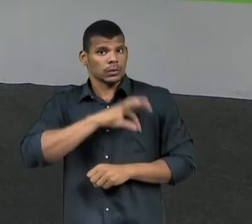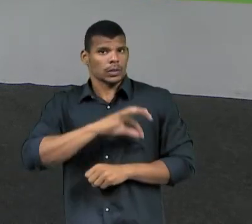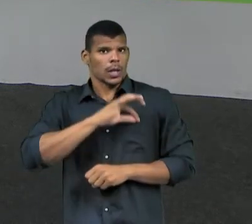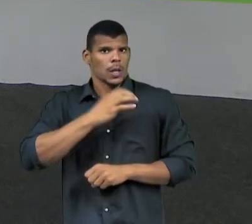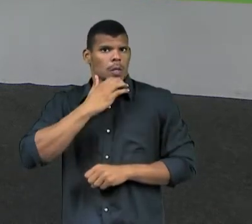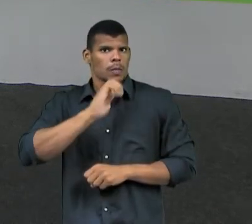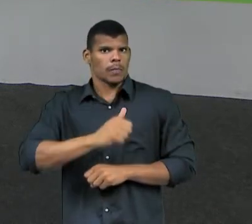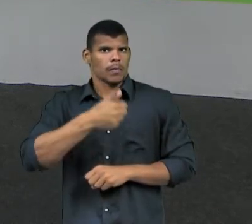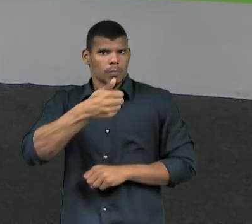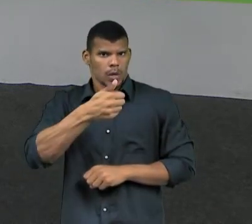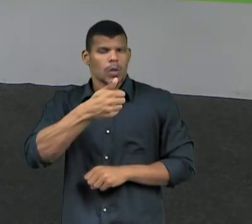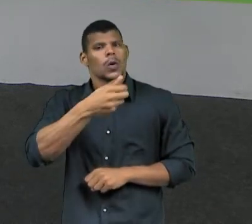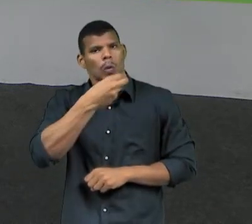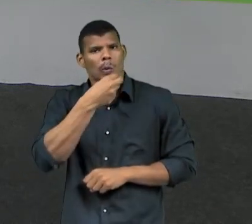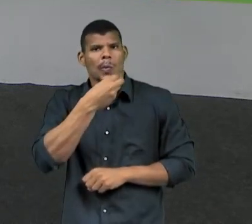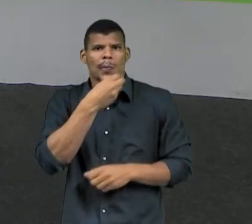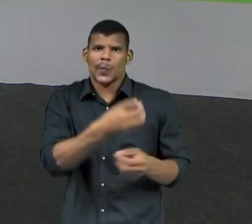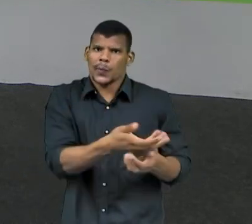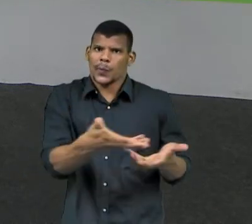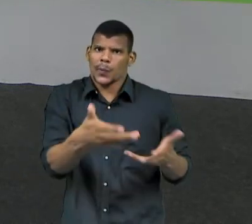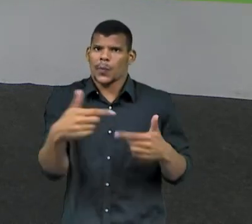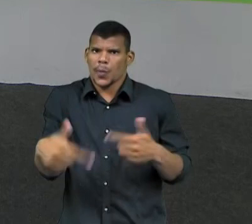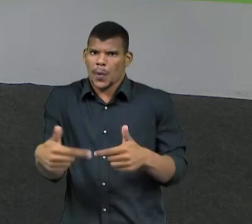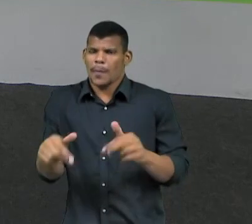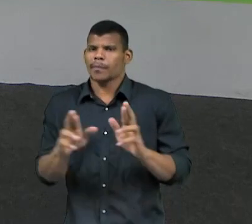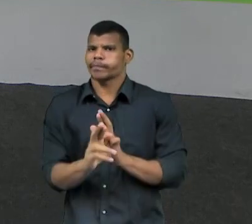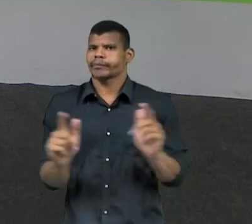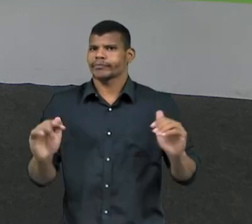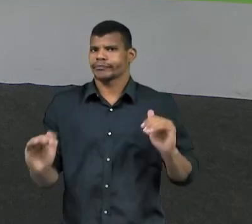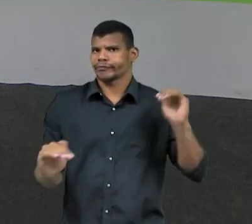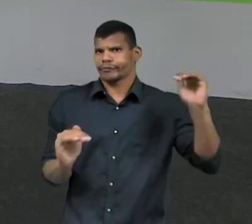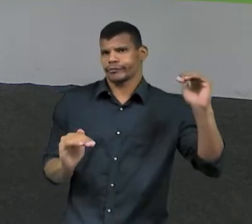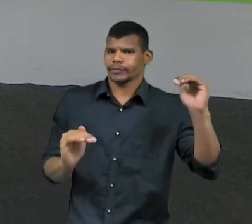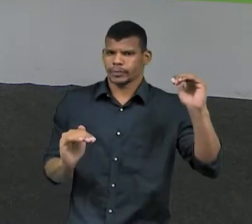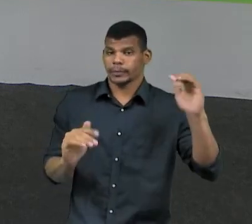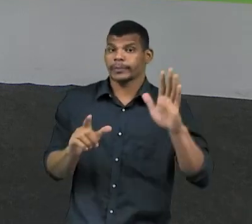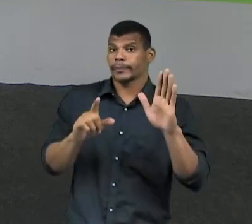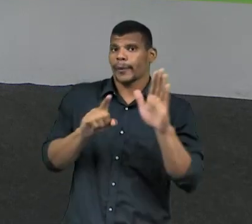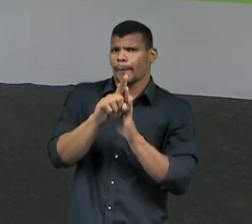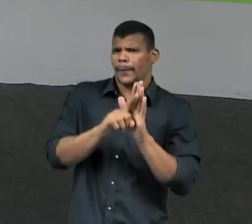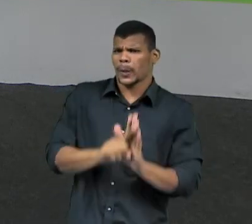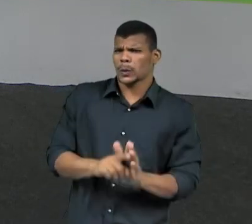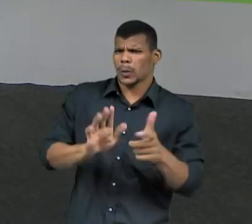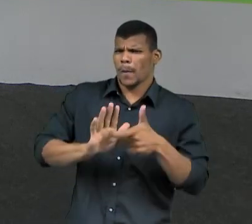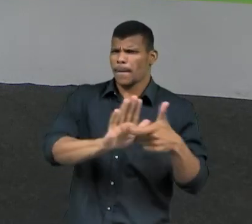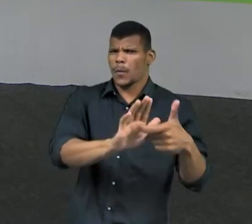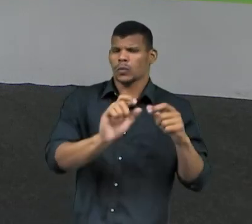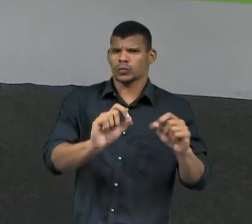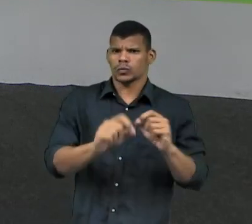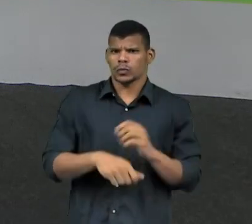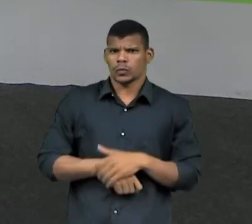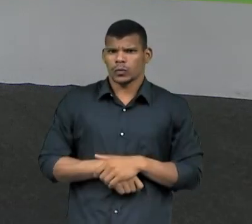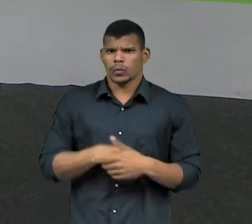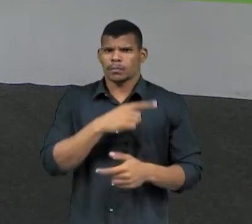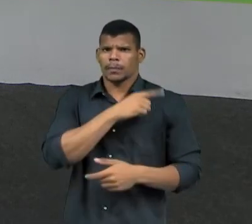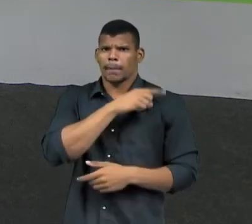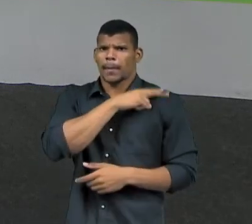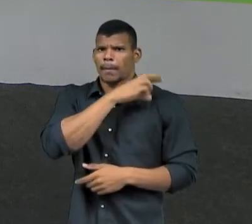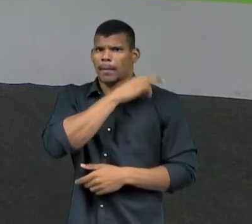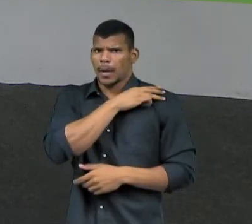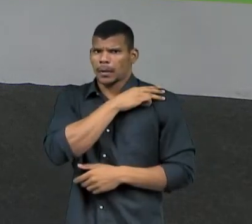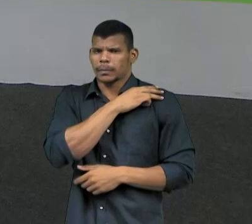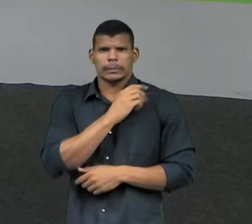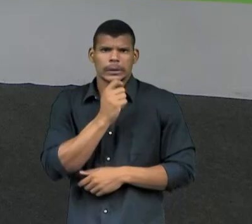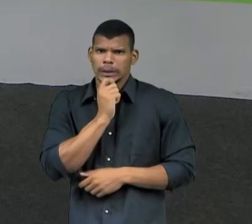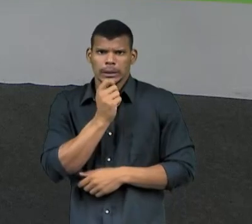de emprego que os demais trabalhadores. Uma pesquisa revelou que quem não passou do ensino médio enfrenta